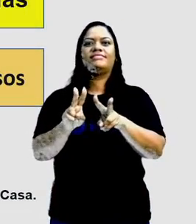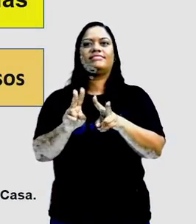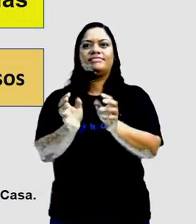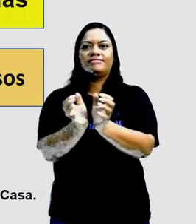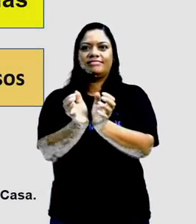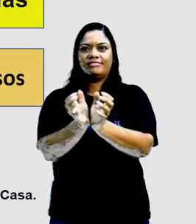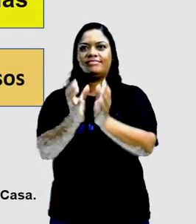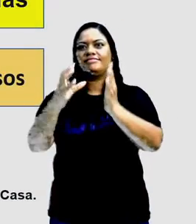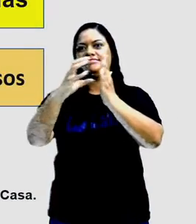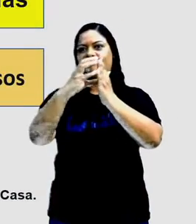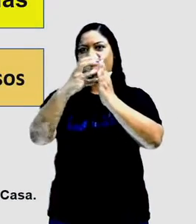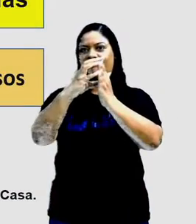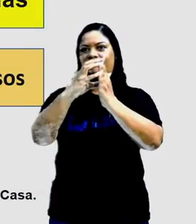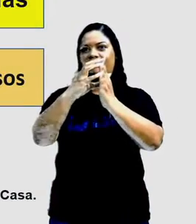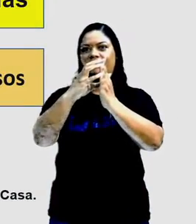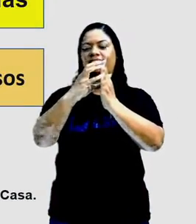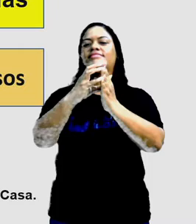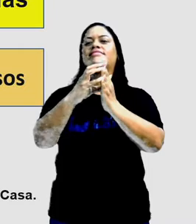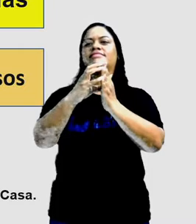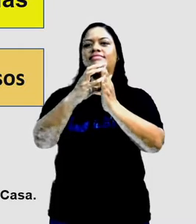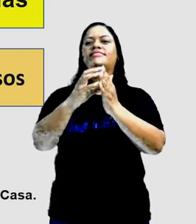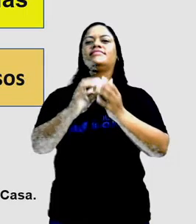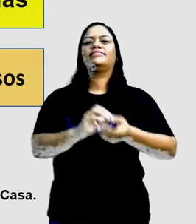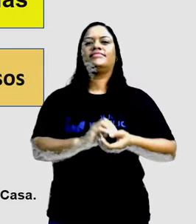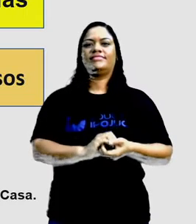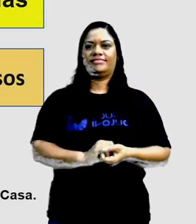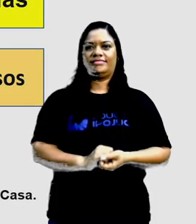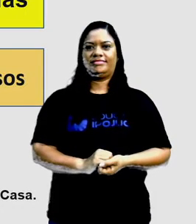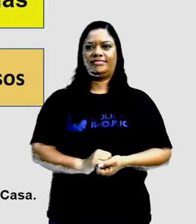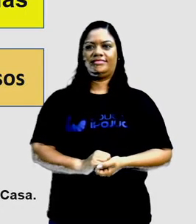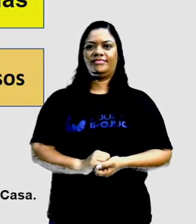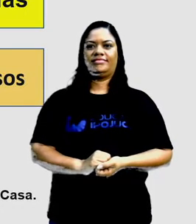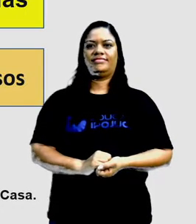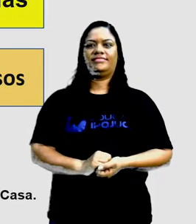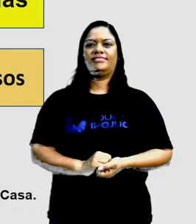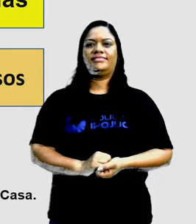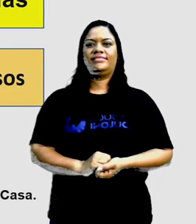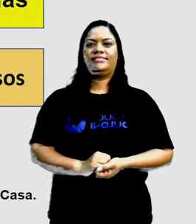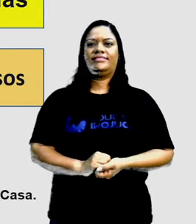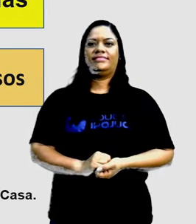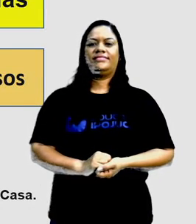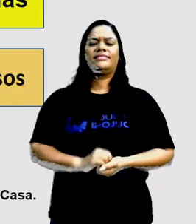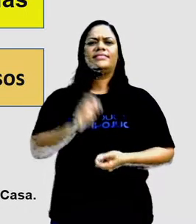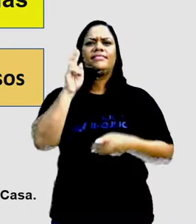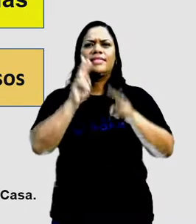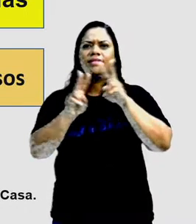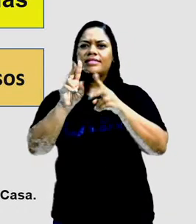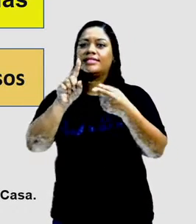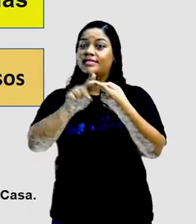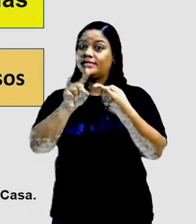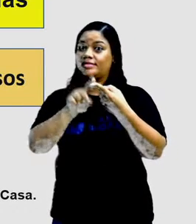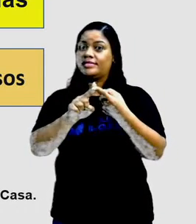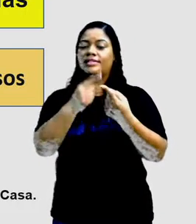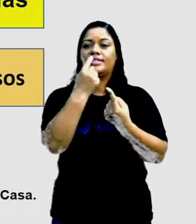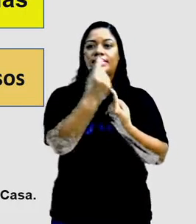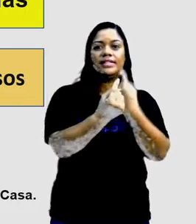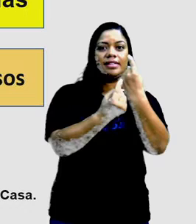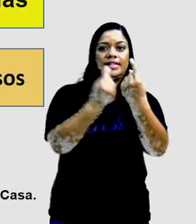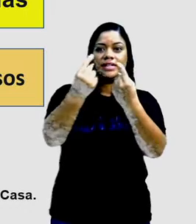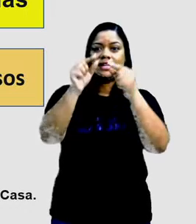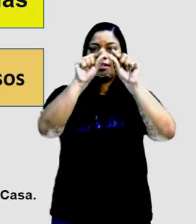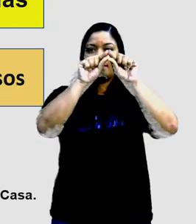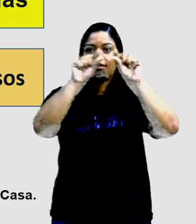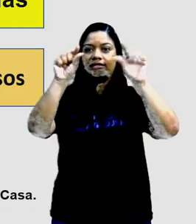de versos, nós chamamos de quê? De estrofe, certo? Observa também que cada